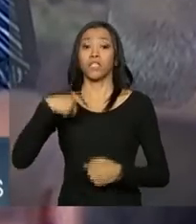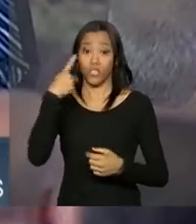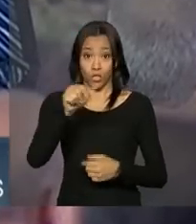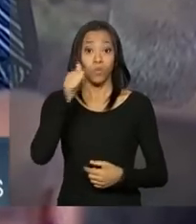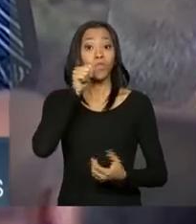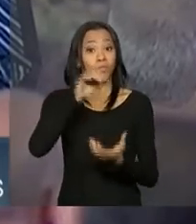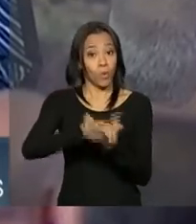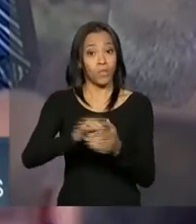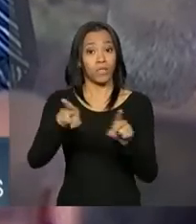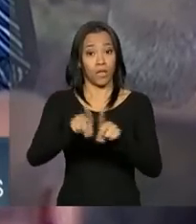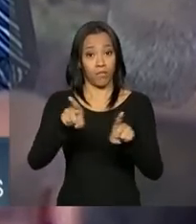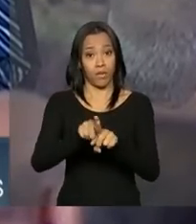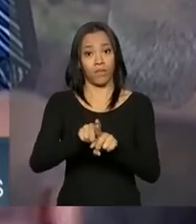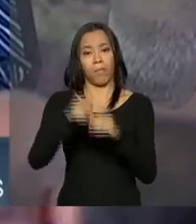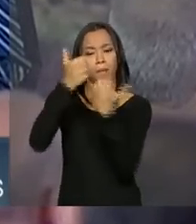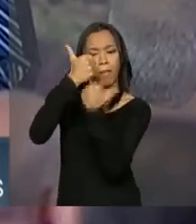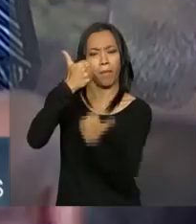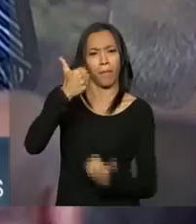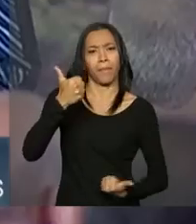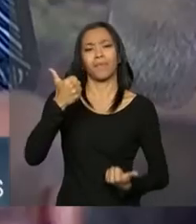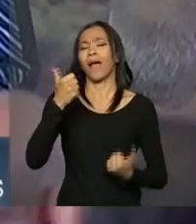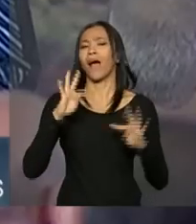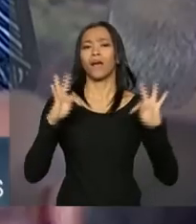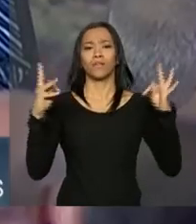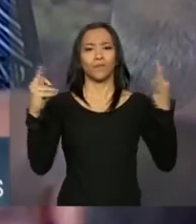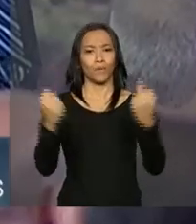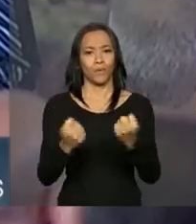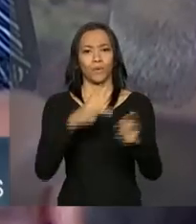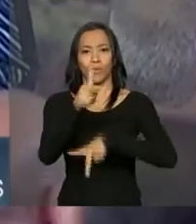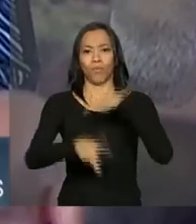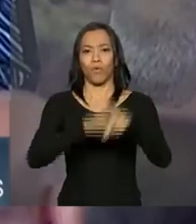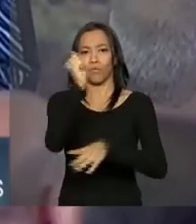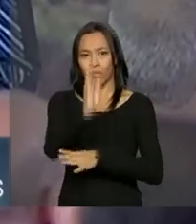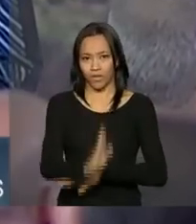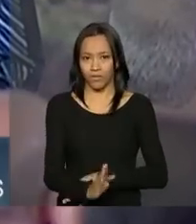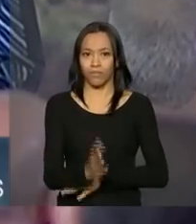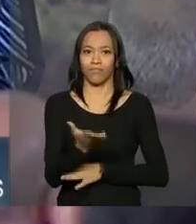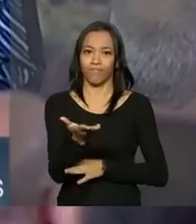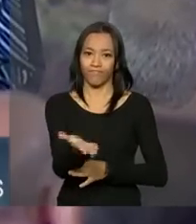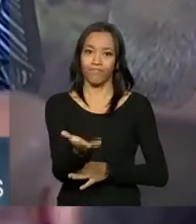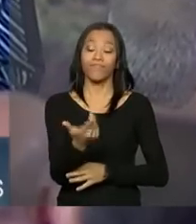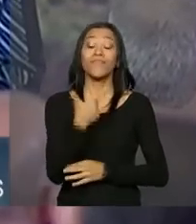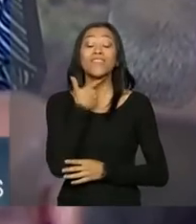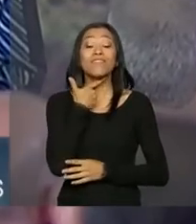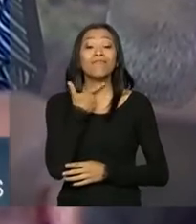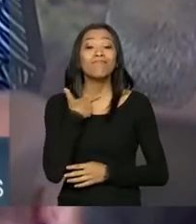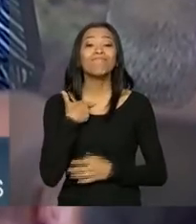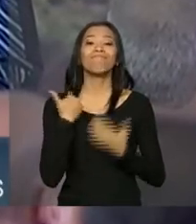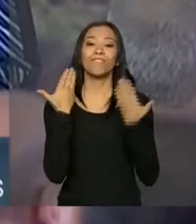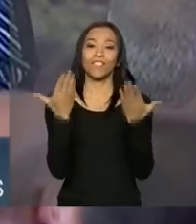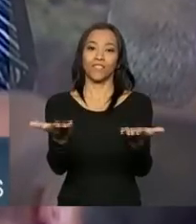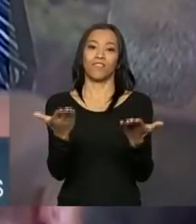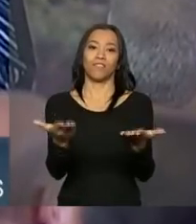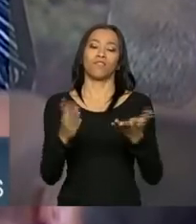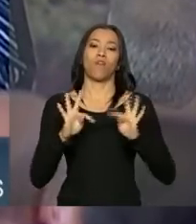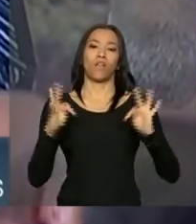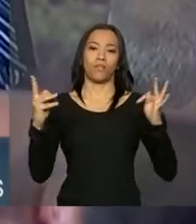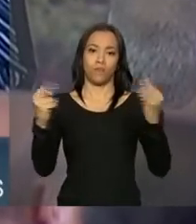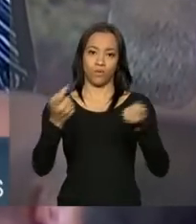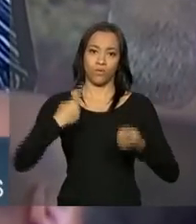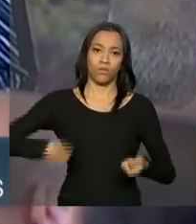esposas, e, sobretudo, a todo o povo brasileiro. Desejo também a todos